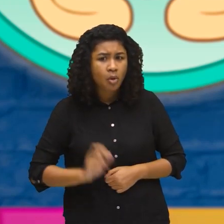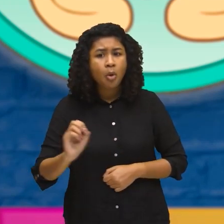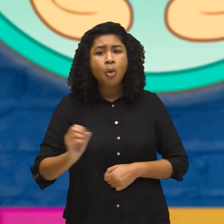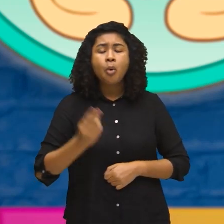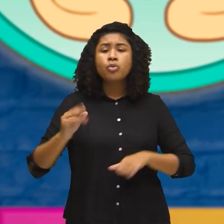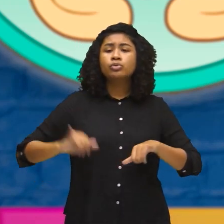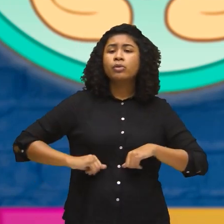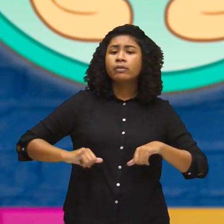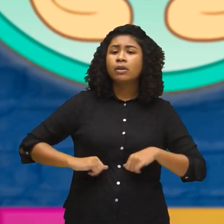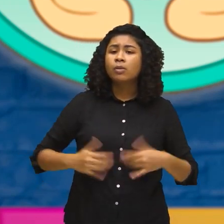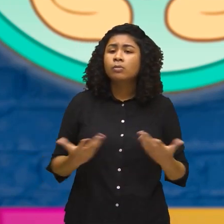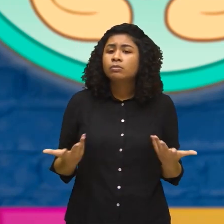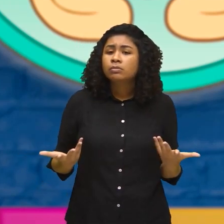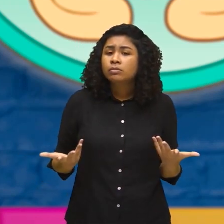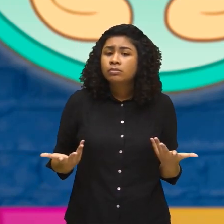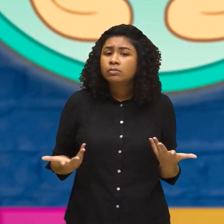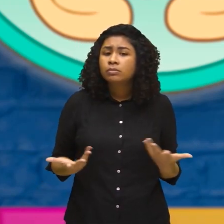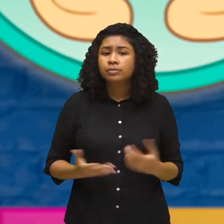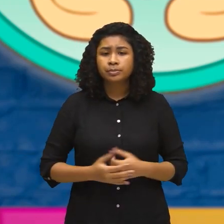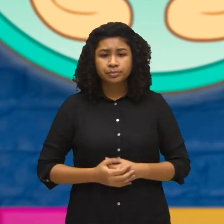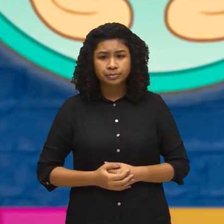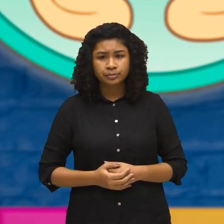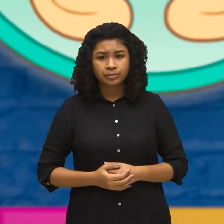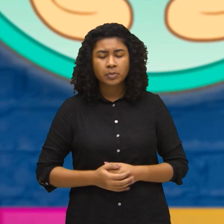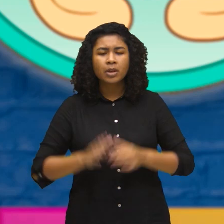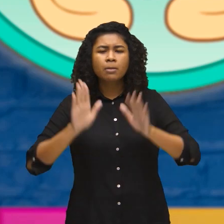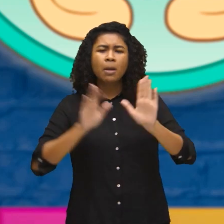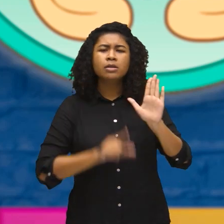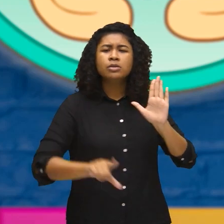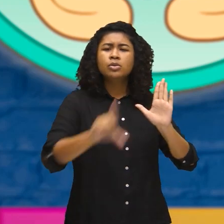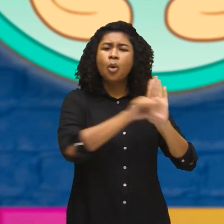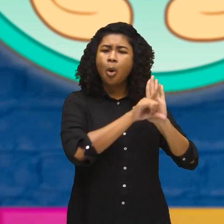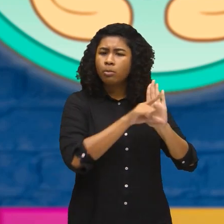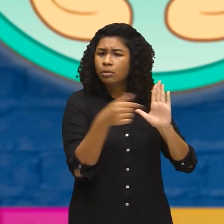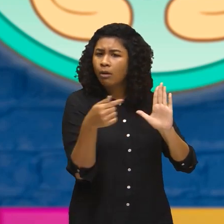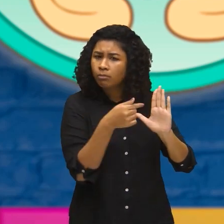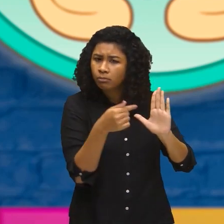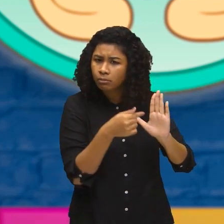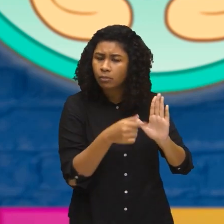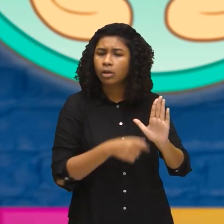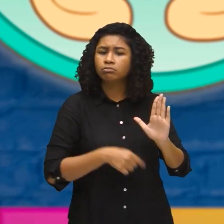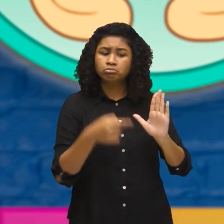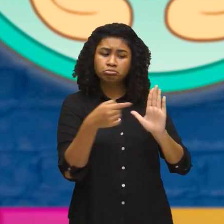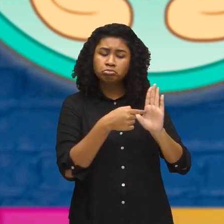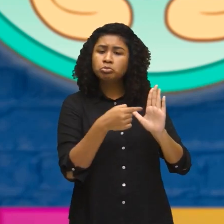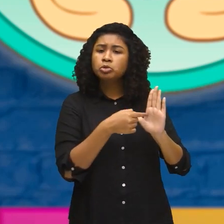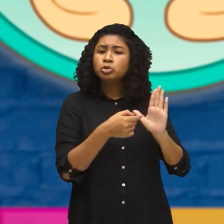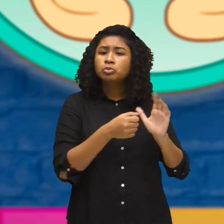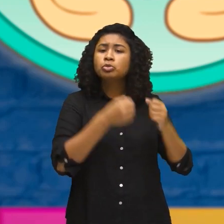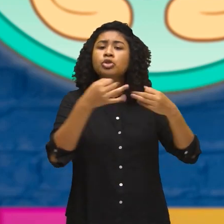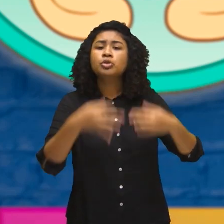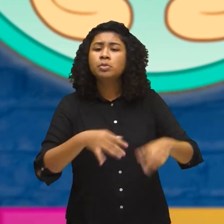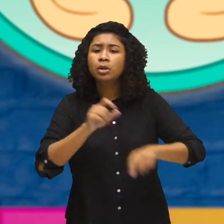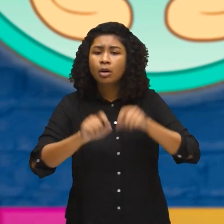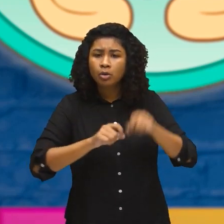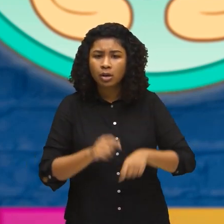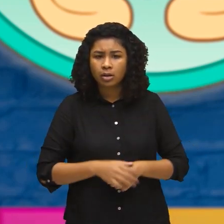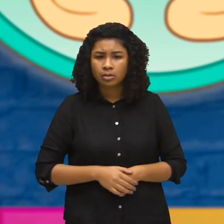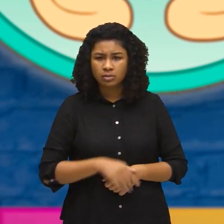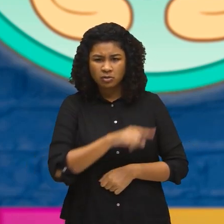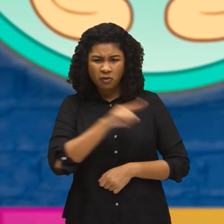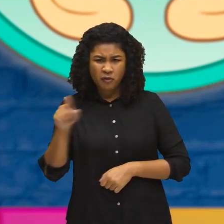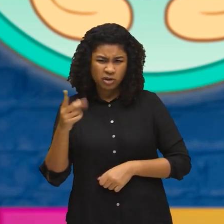Mas, mediante a legislação, você pode ser preso? O que você acha? Né?